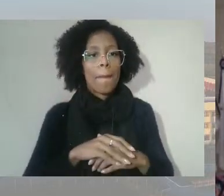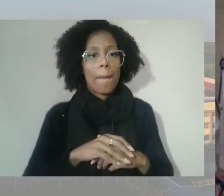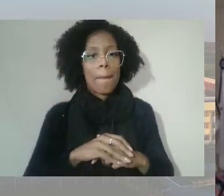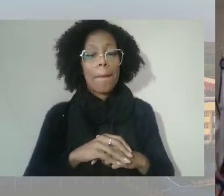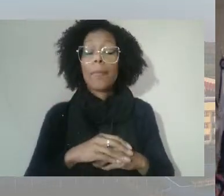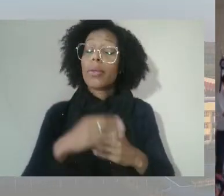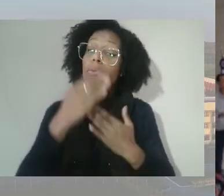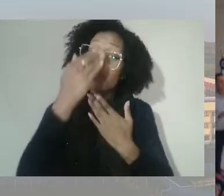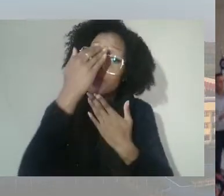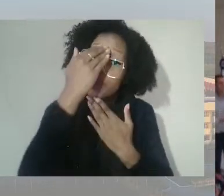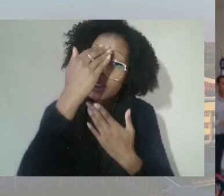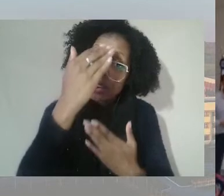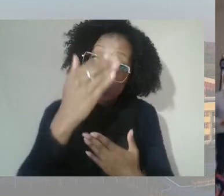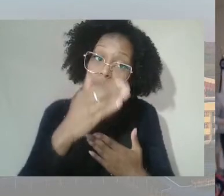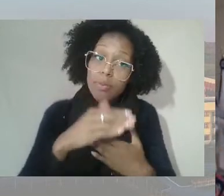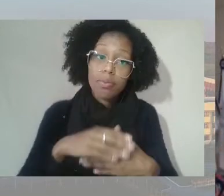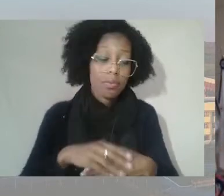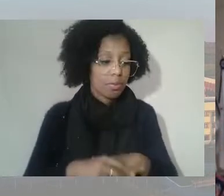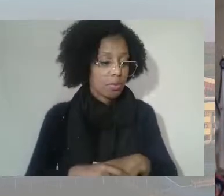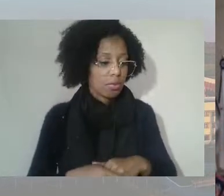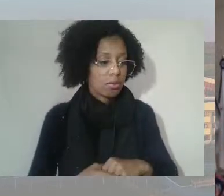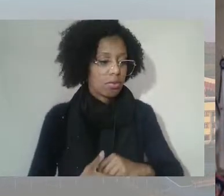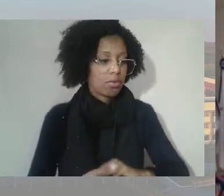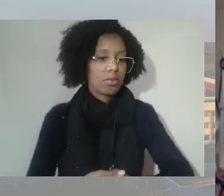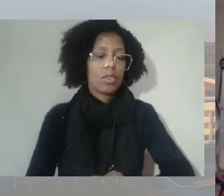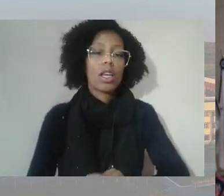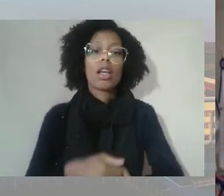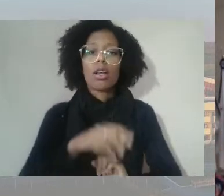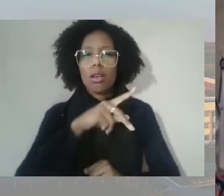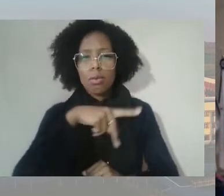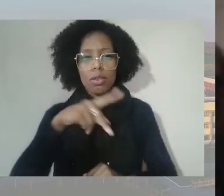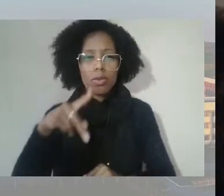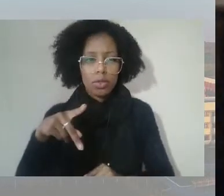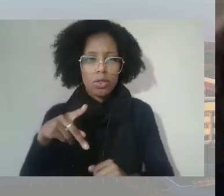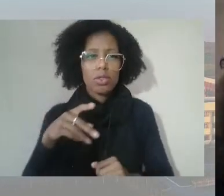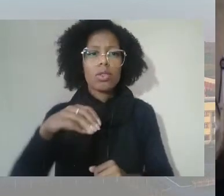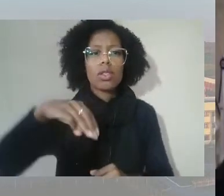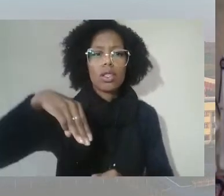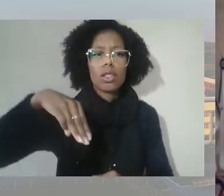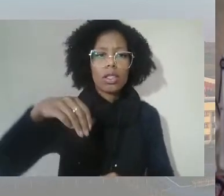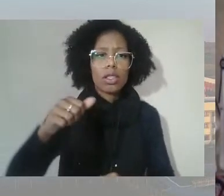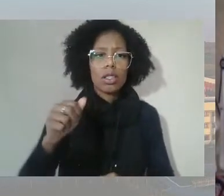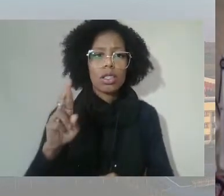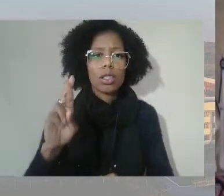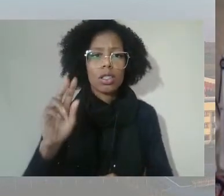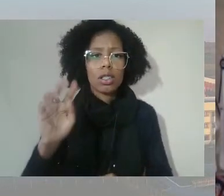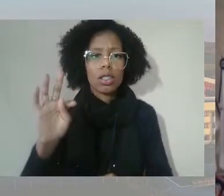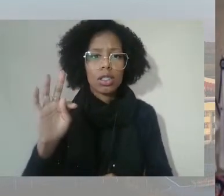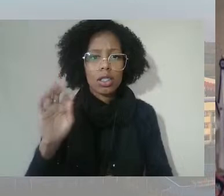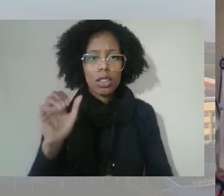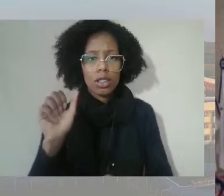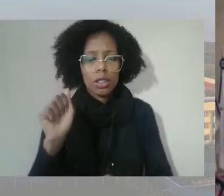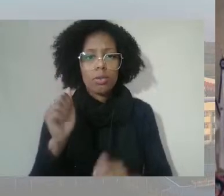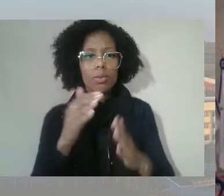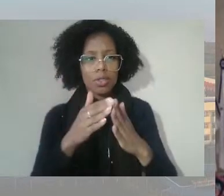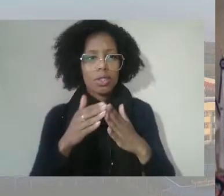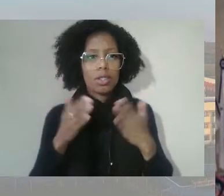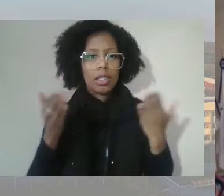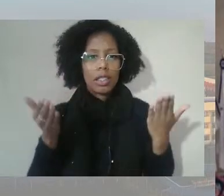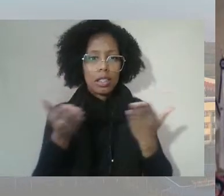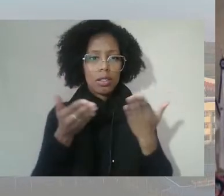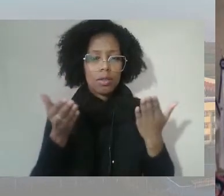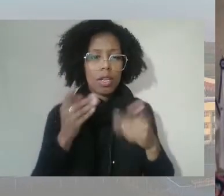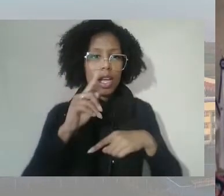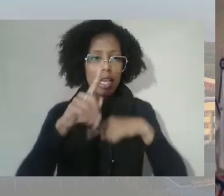Obrigado. A professora Marta pediu a palavra. Tem a Silvana também